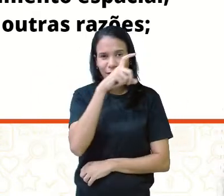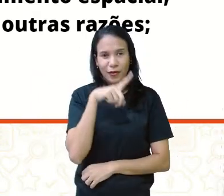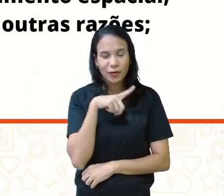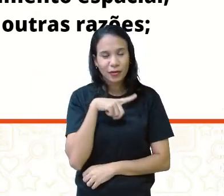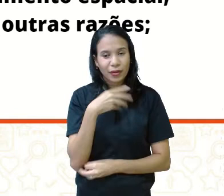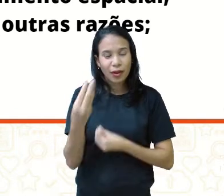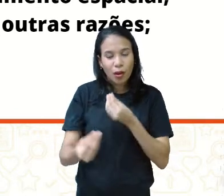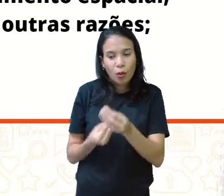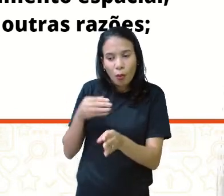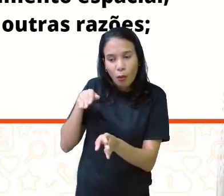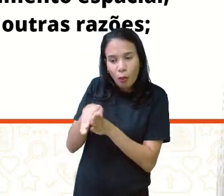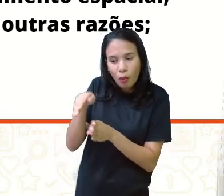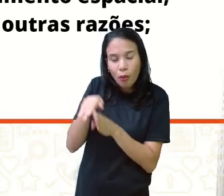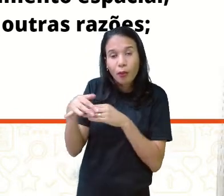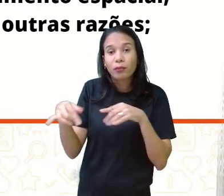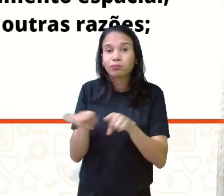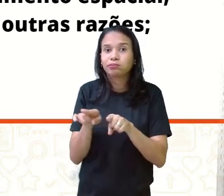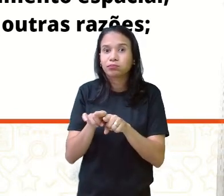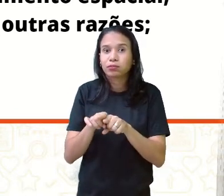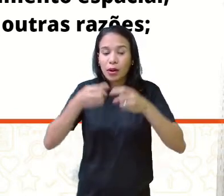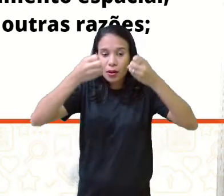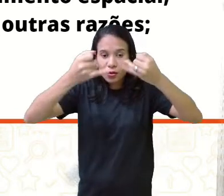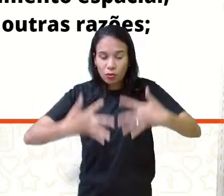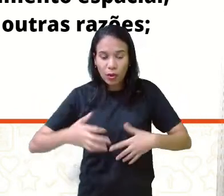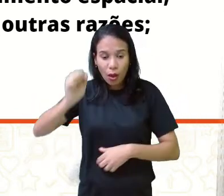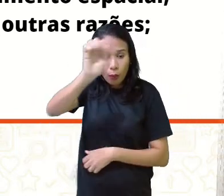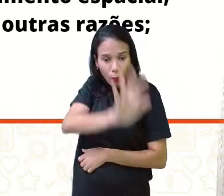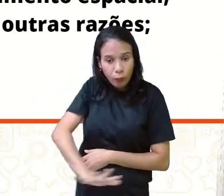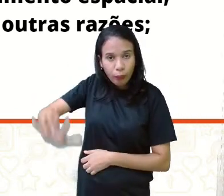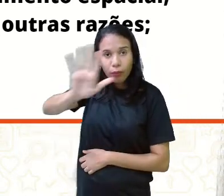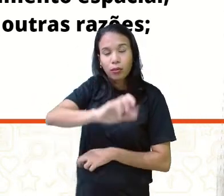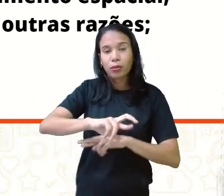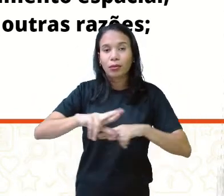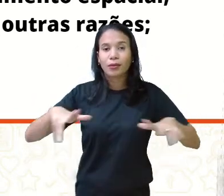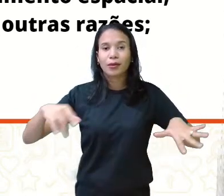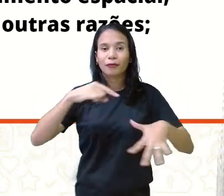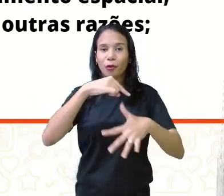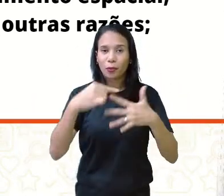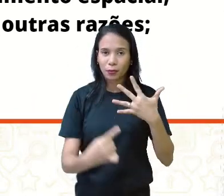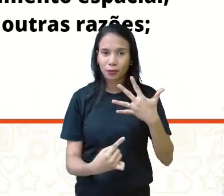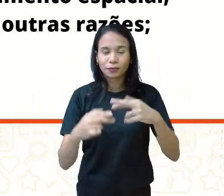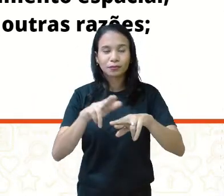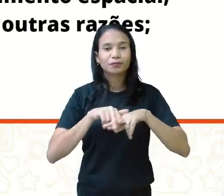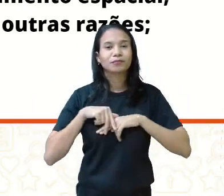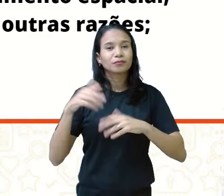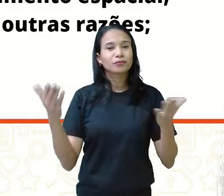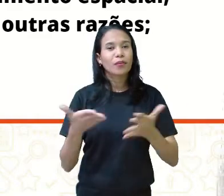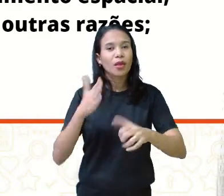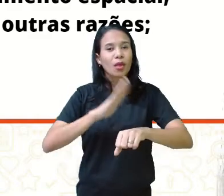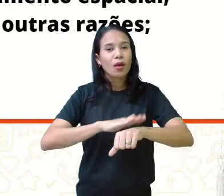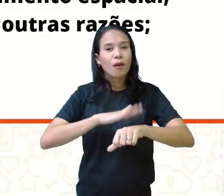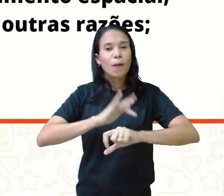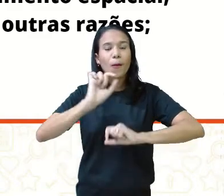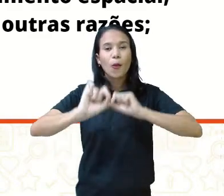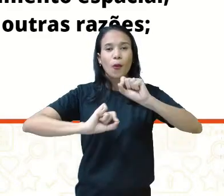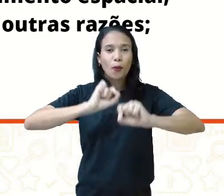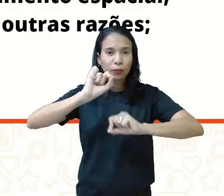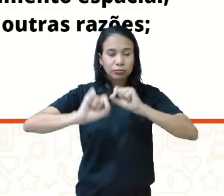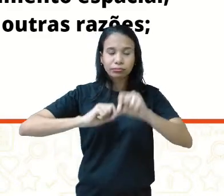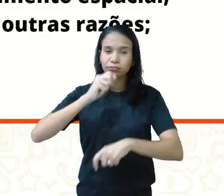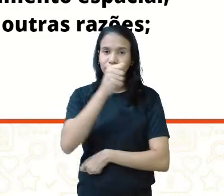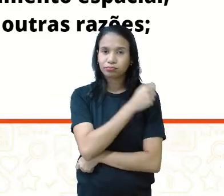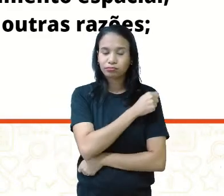à orientação e mapeamento espacial, entre outras razões. Então, nesse momento que ele